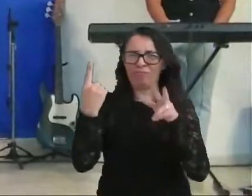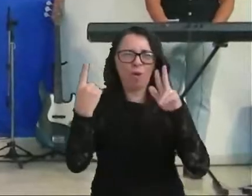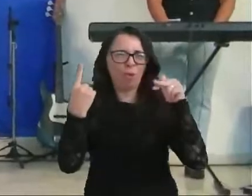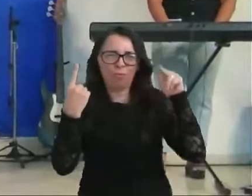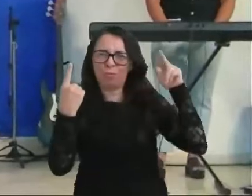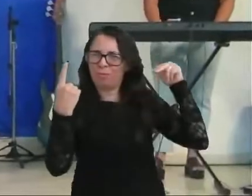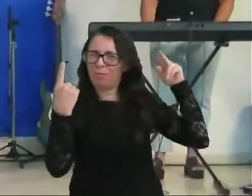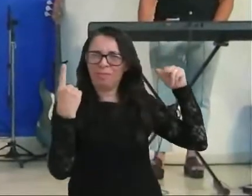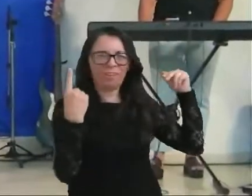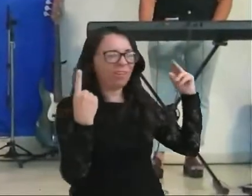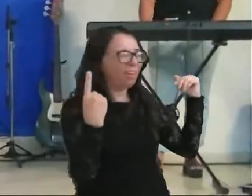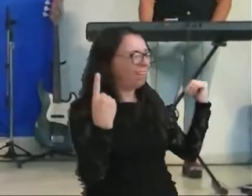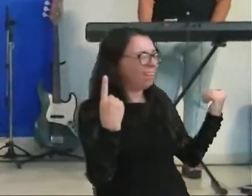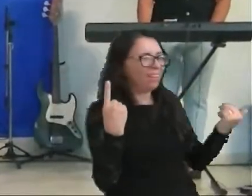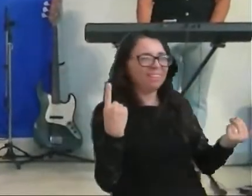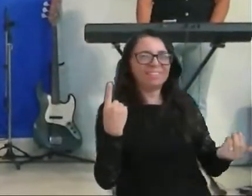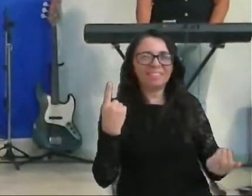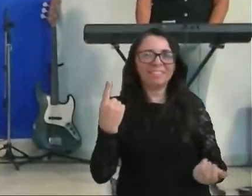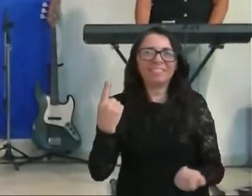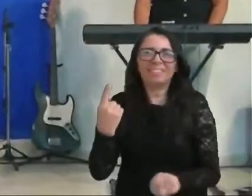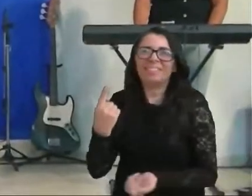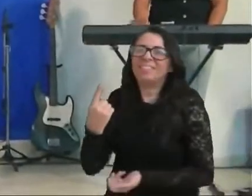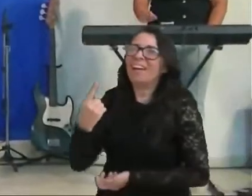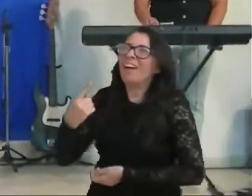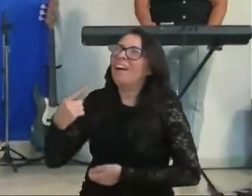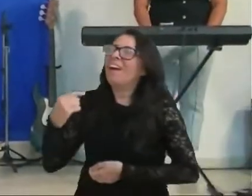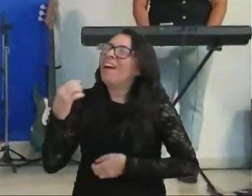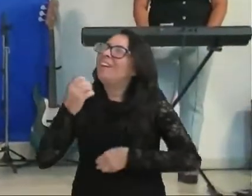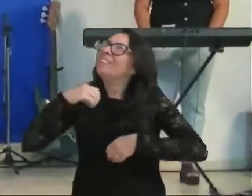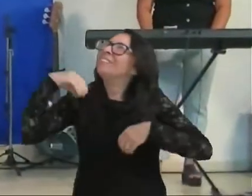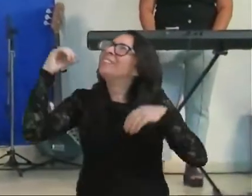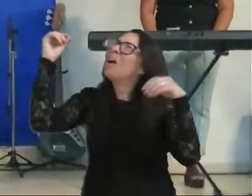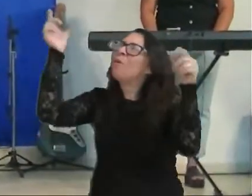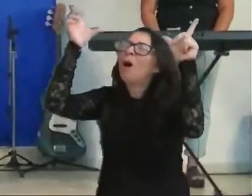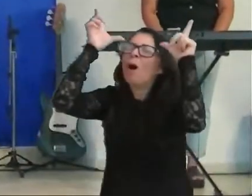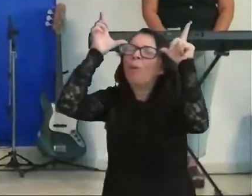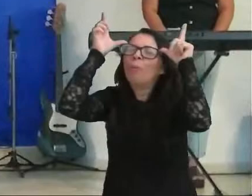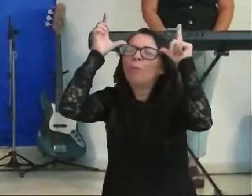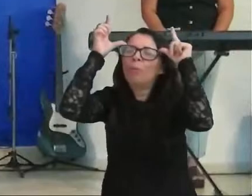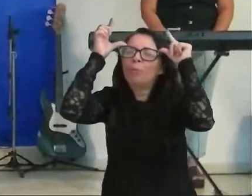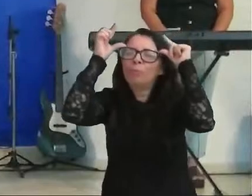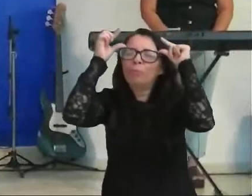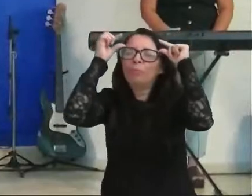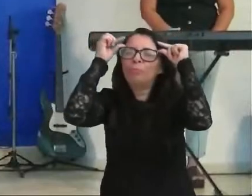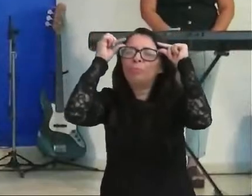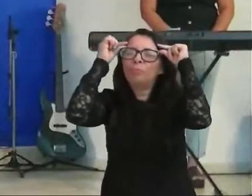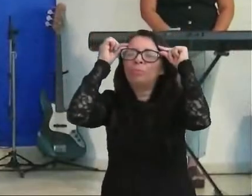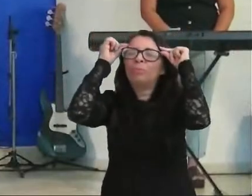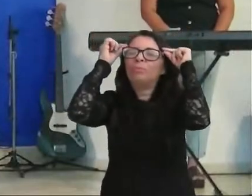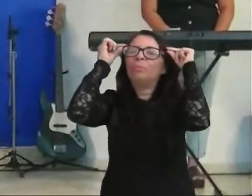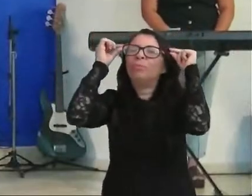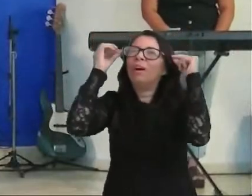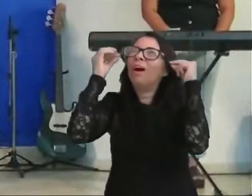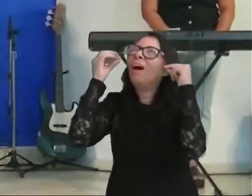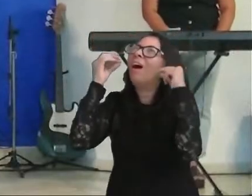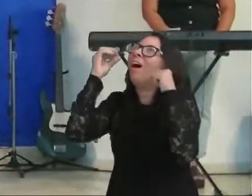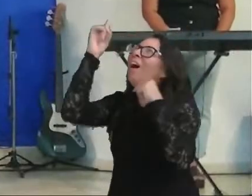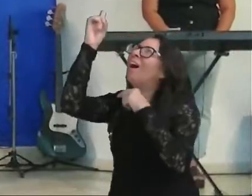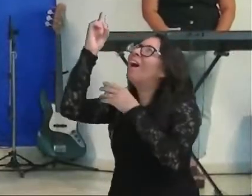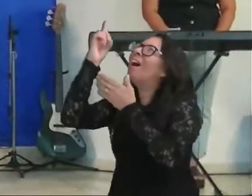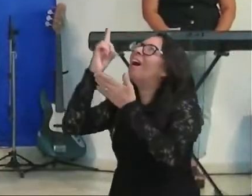a alegria que é maior. Achei descanso para o